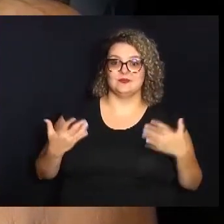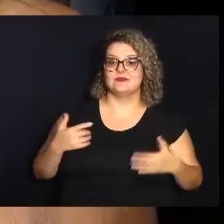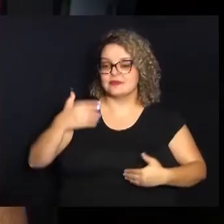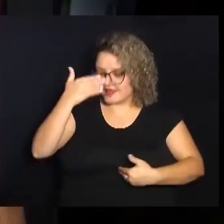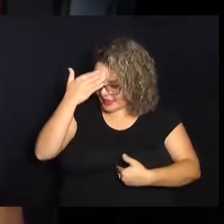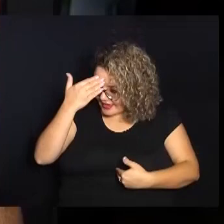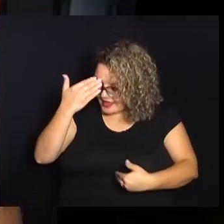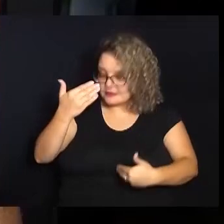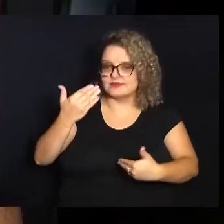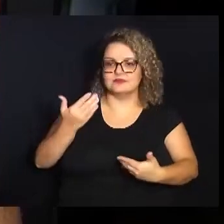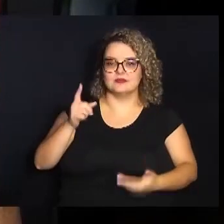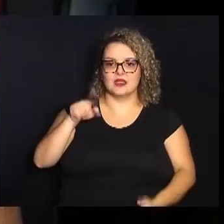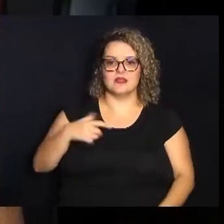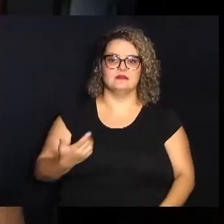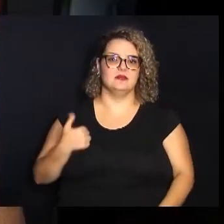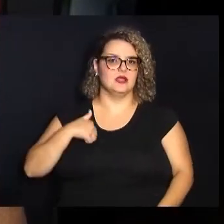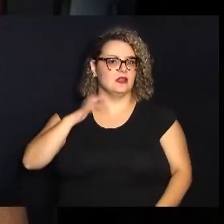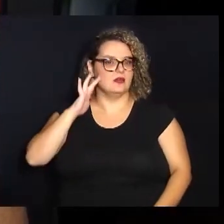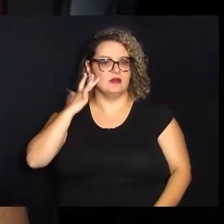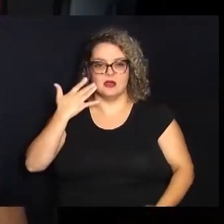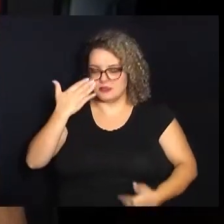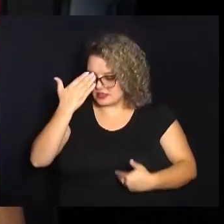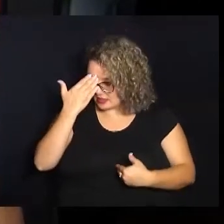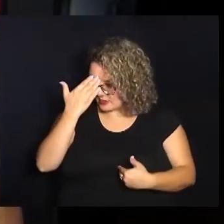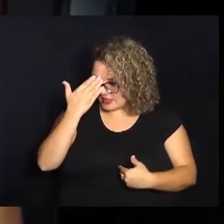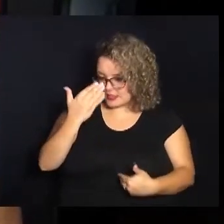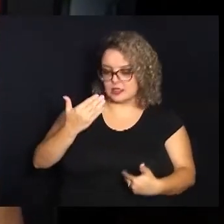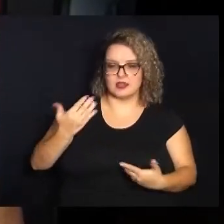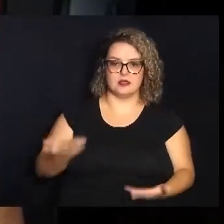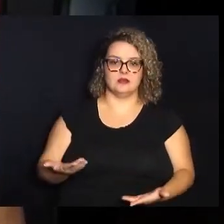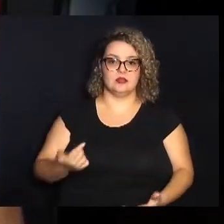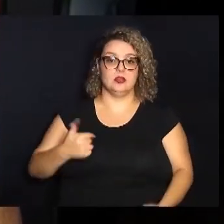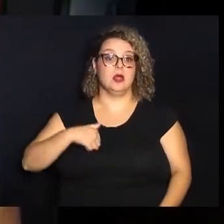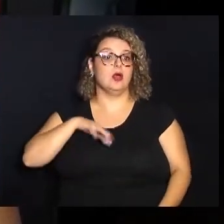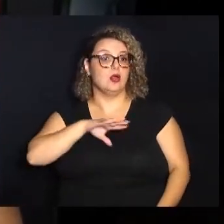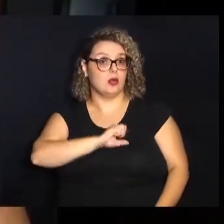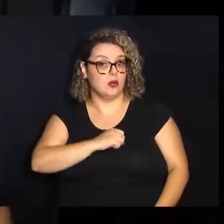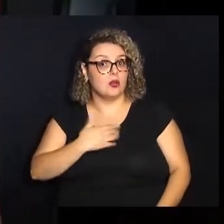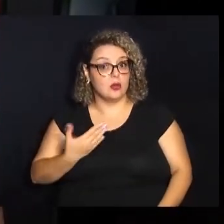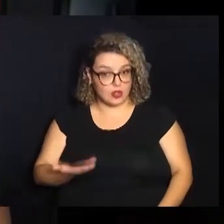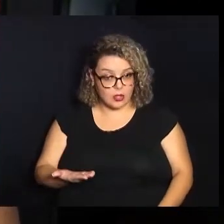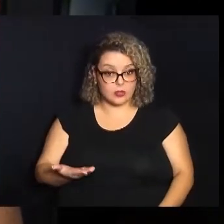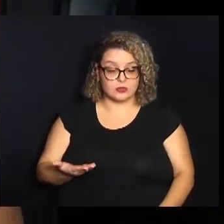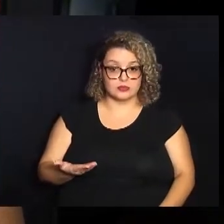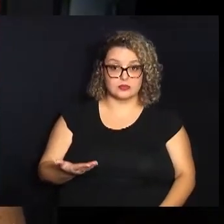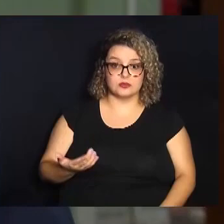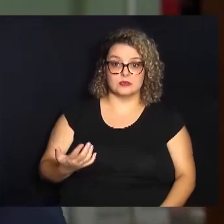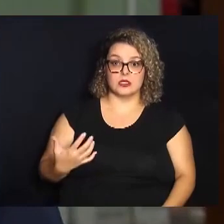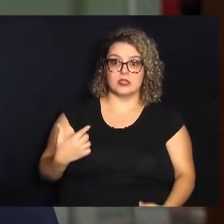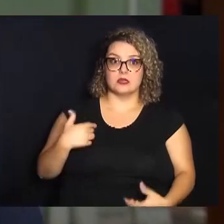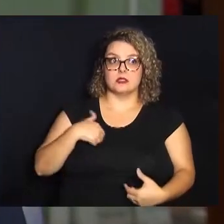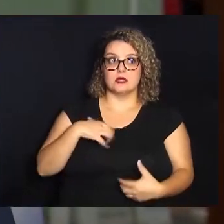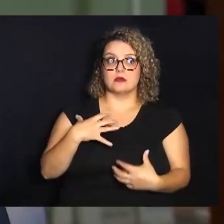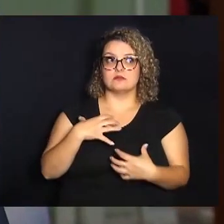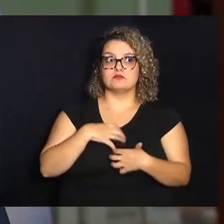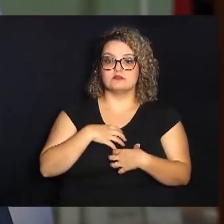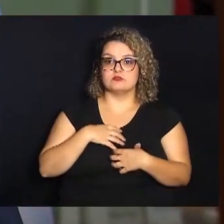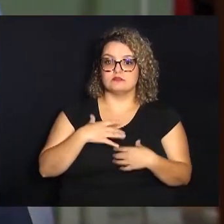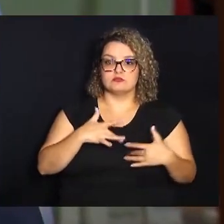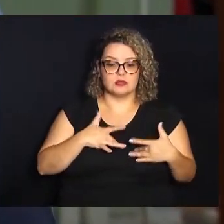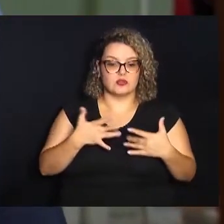dou. Eu acho que os italianos deviam vestir a camisa e abraçar a Casa d'Itália. A Casa d'Itália